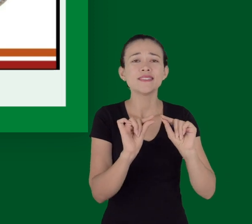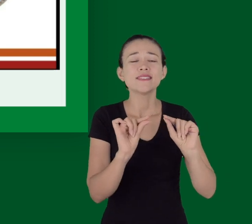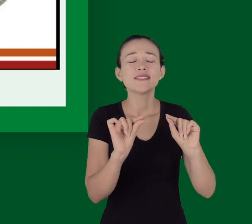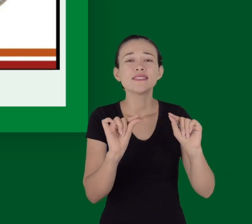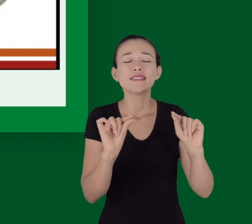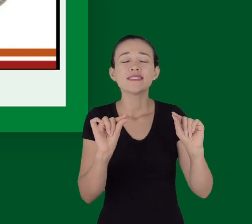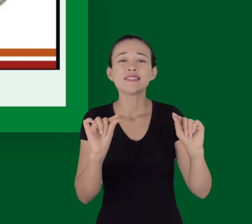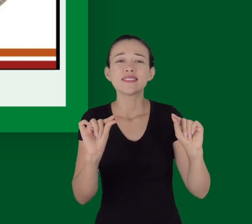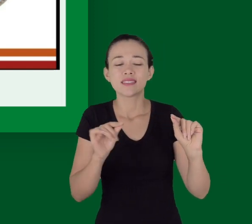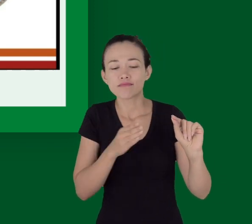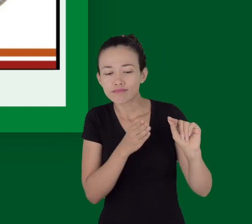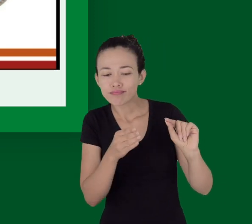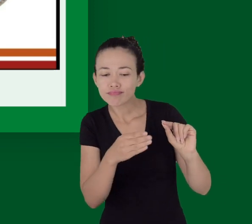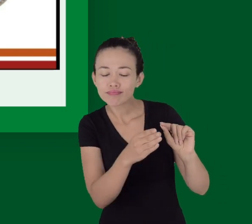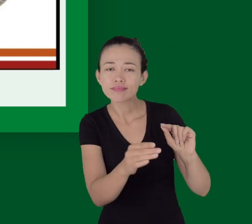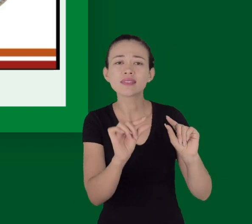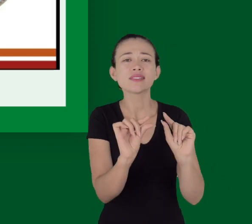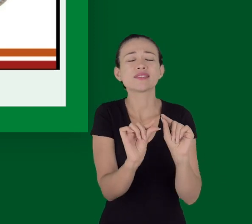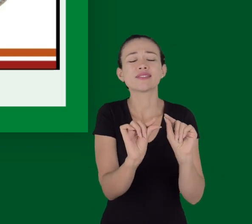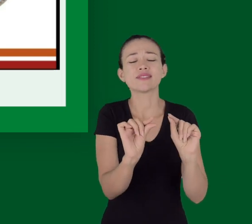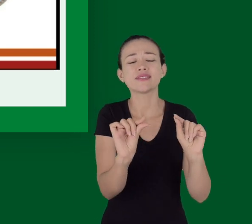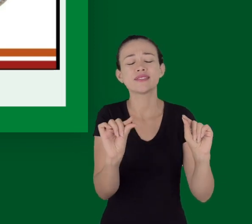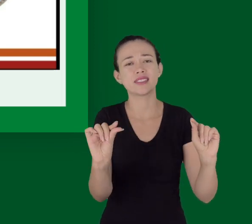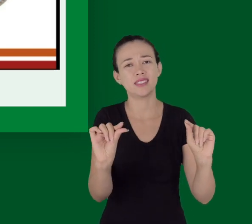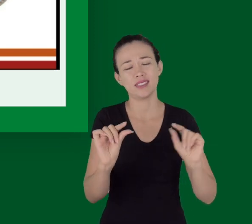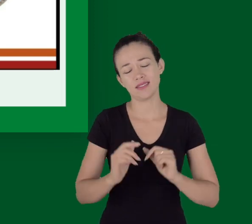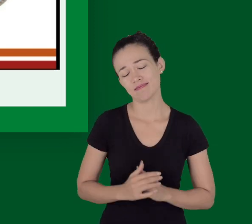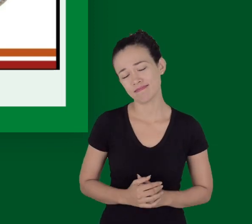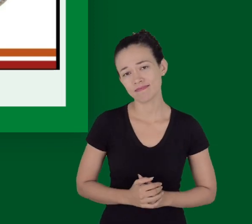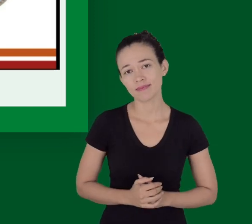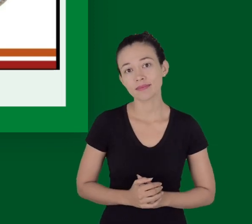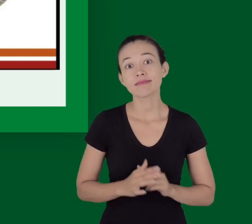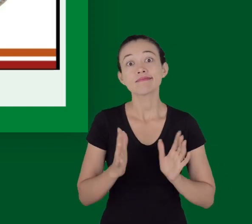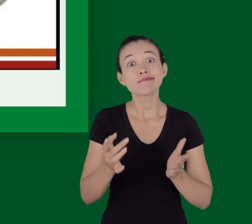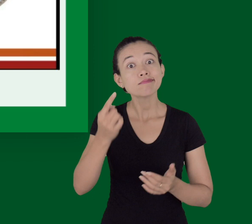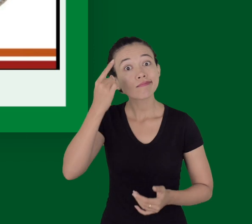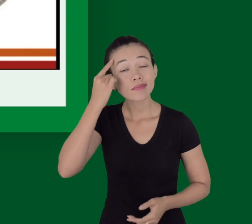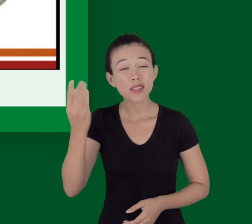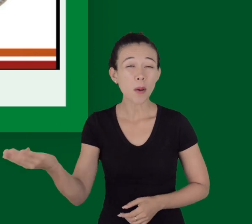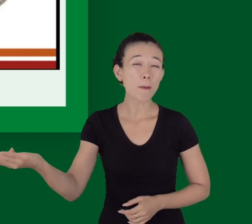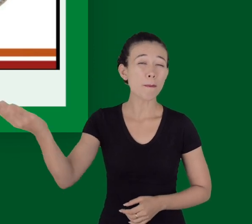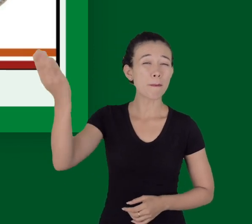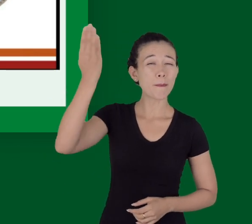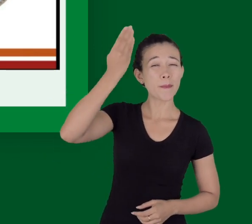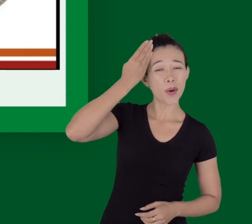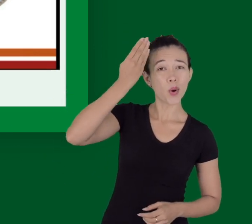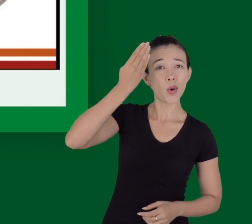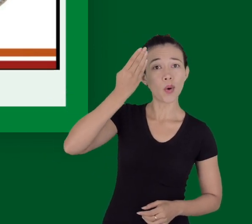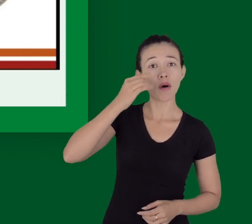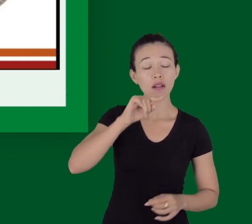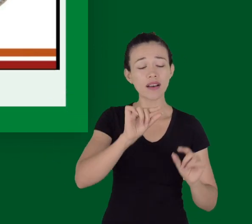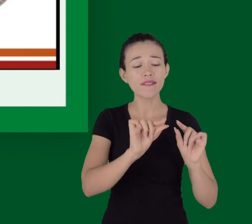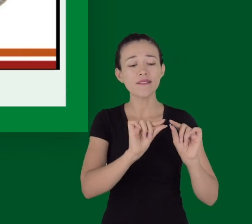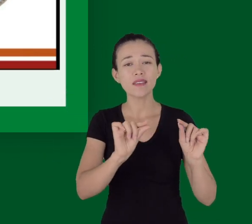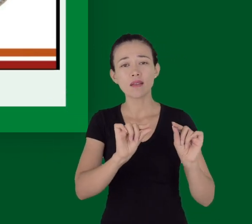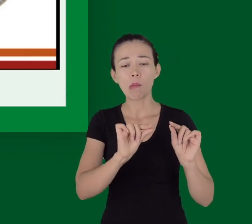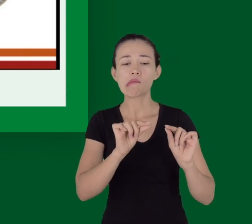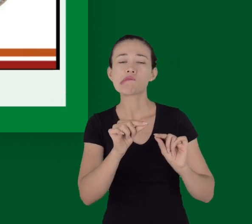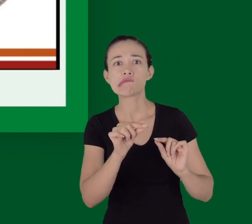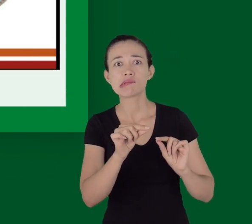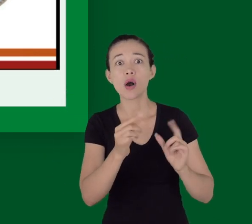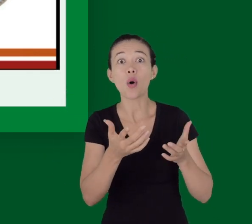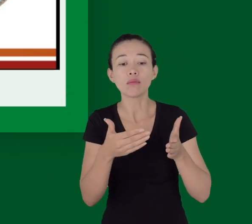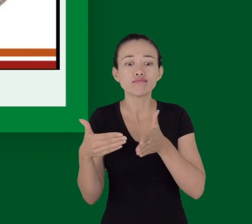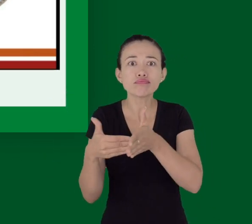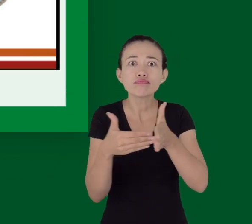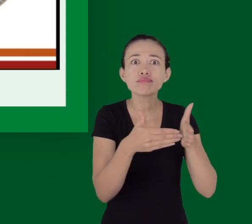de Sylvius, que são essas estruturas anatômicas muito delicadas, muito finas, eu tenho estruturas que, no momento